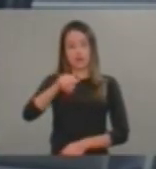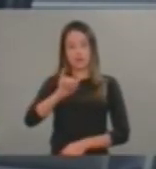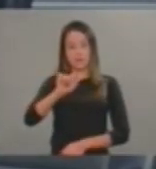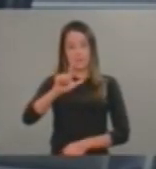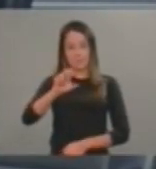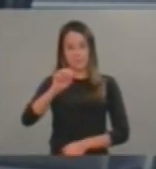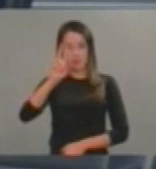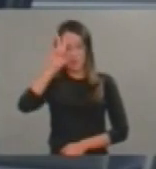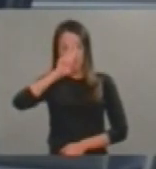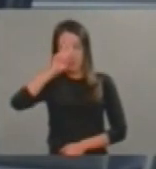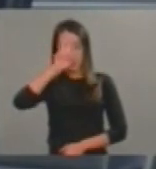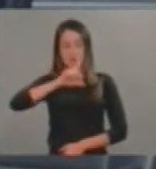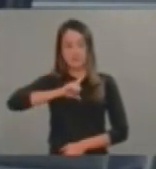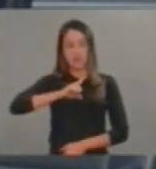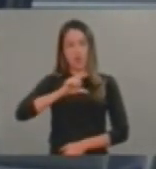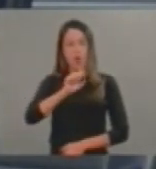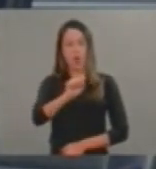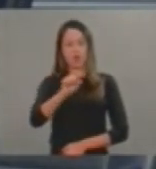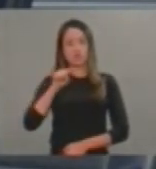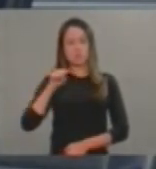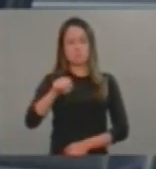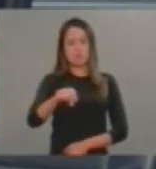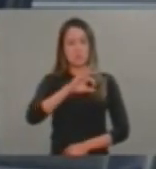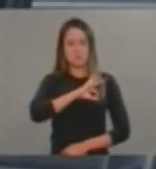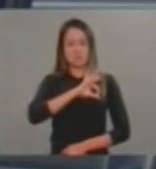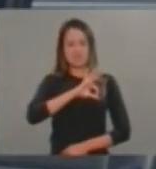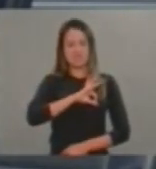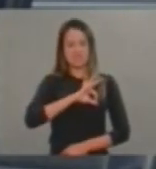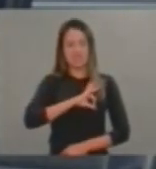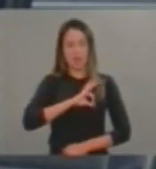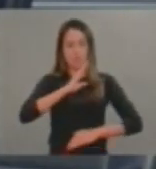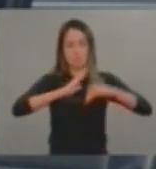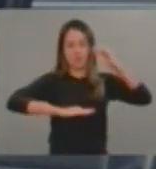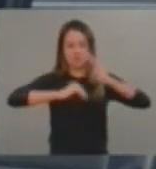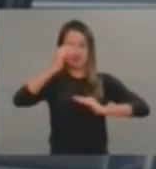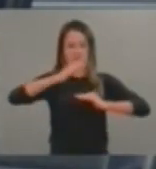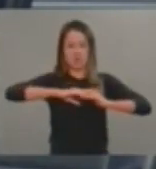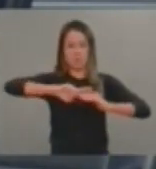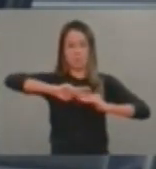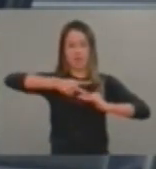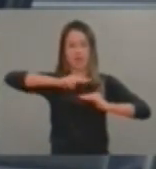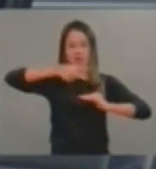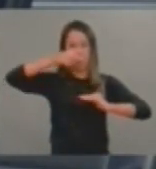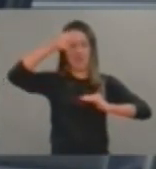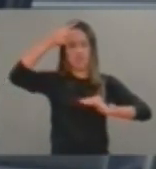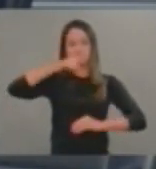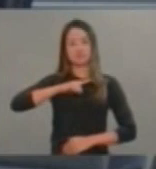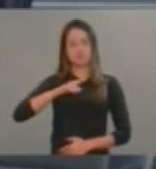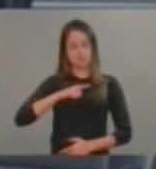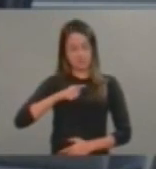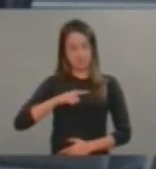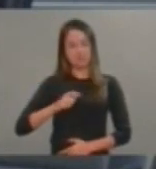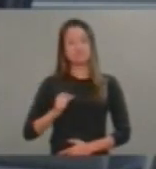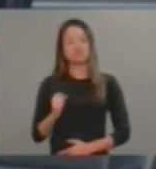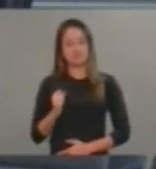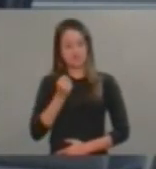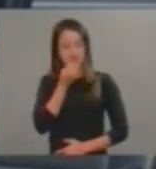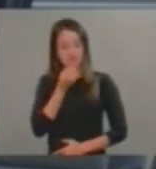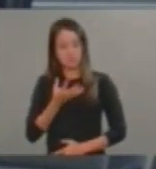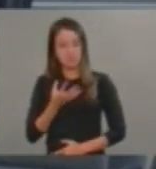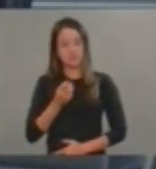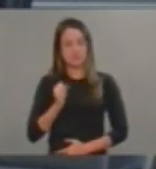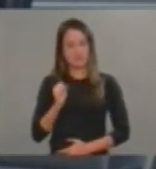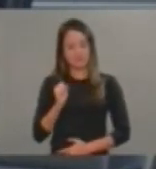policiais, dando uma nova motivação, uma nova oxigenação, um novo ânimo à tropa da Polícia Militar do estado do